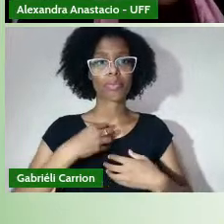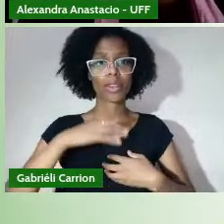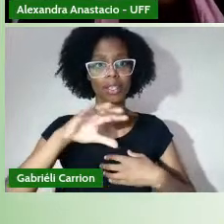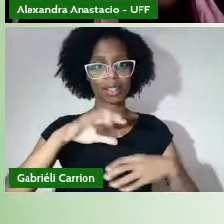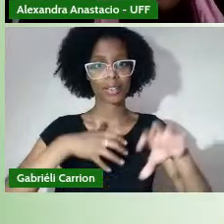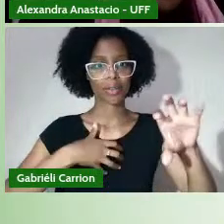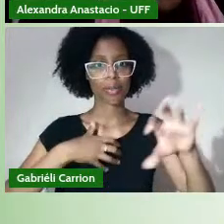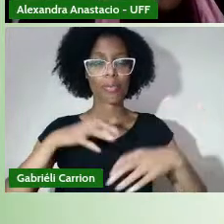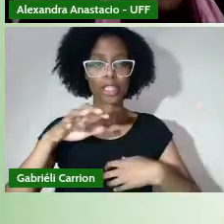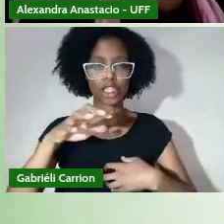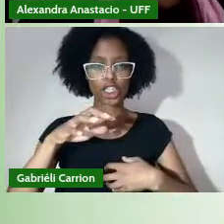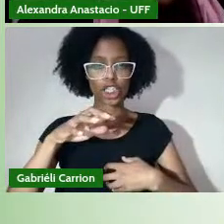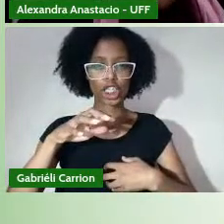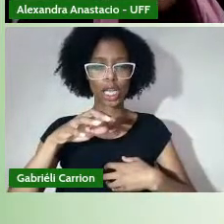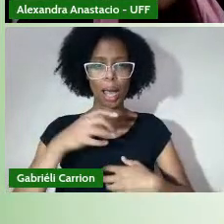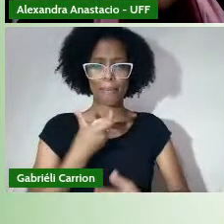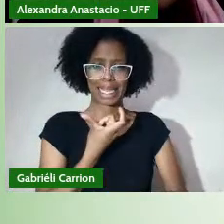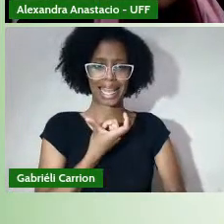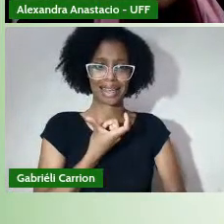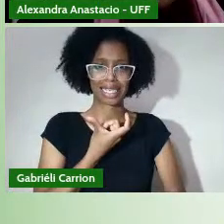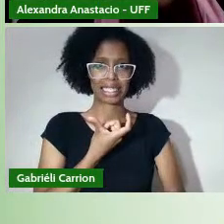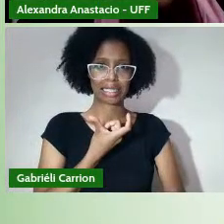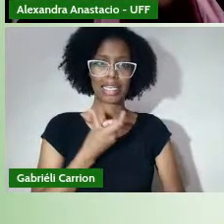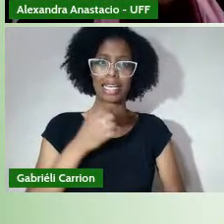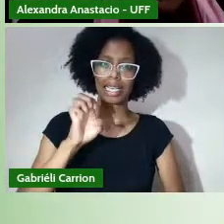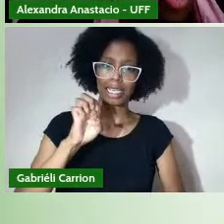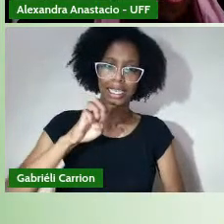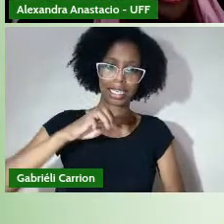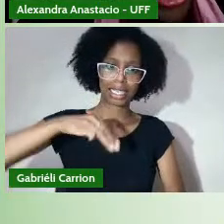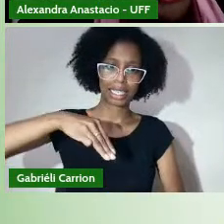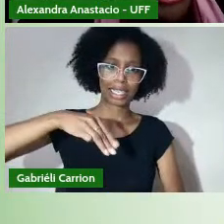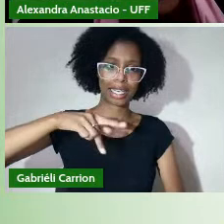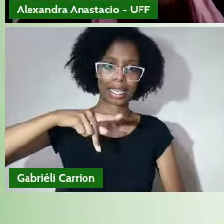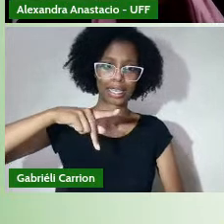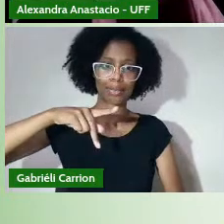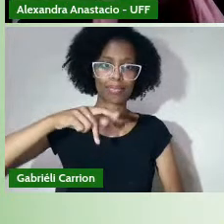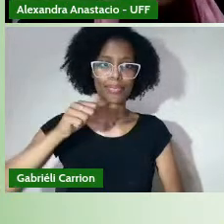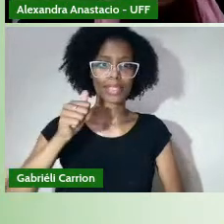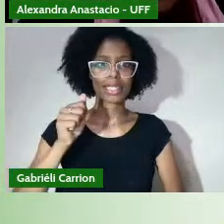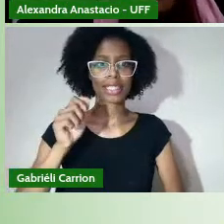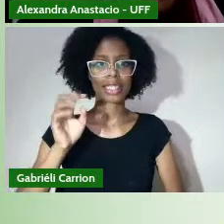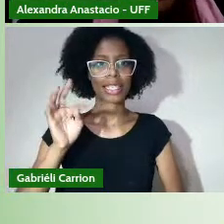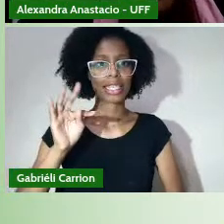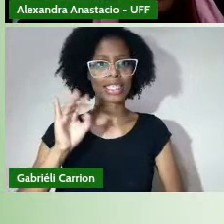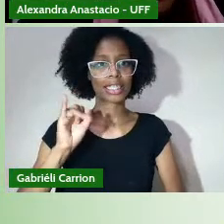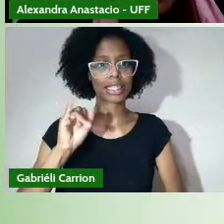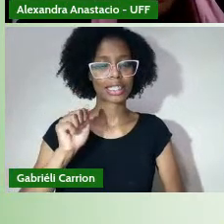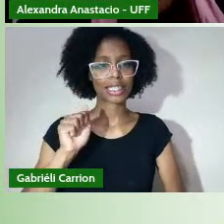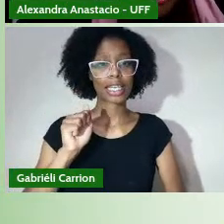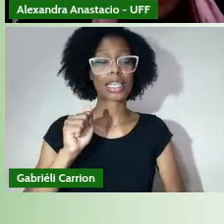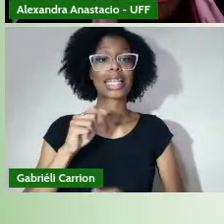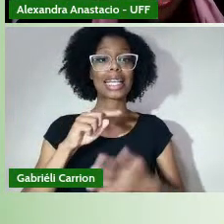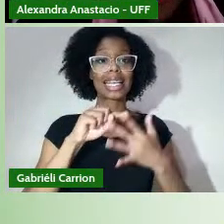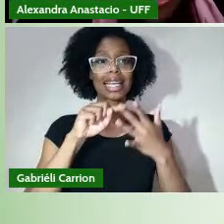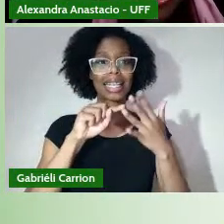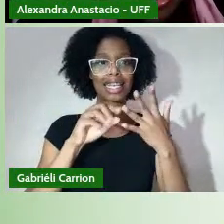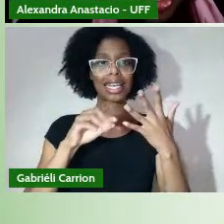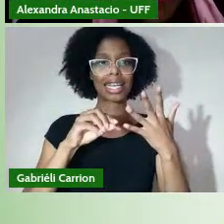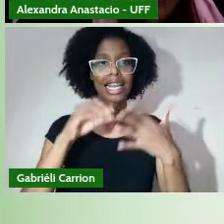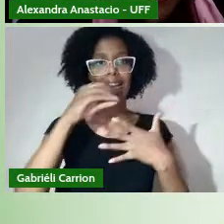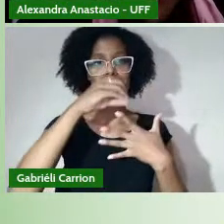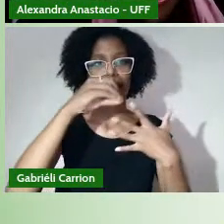usa a palavra empatia, mas a gente coloca ali elementos da empatia, né? A gente fala,